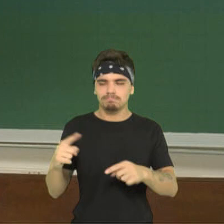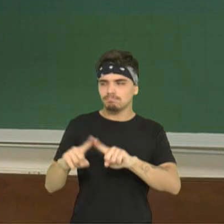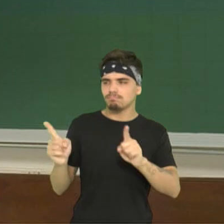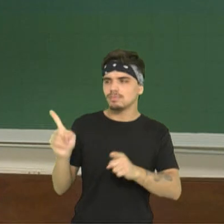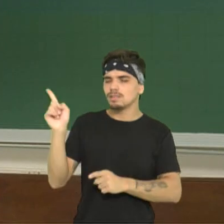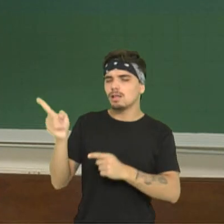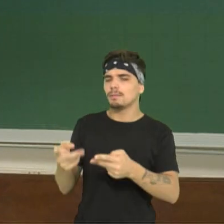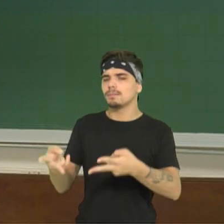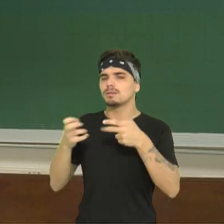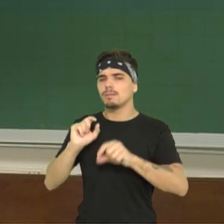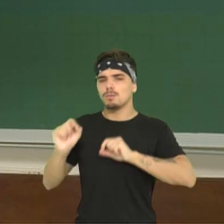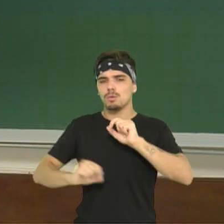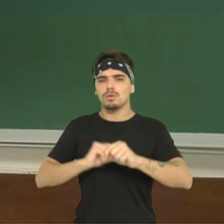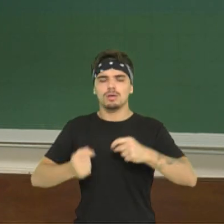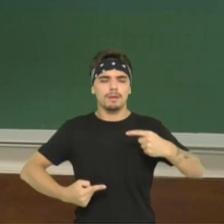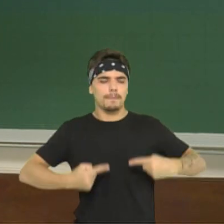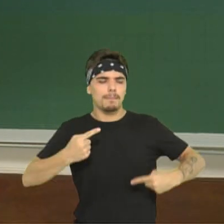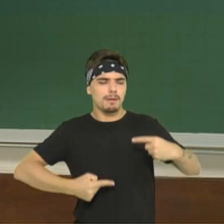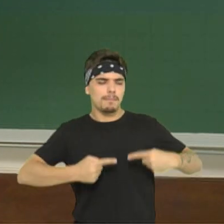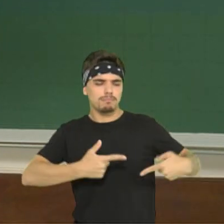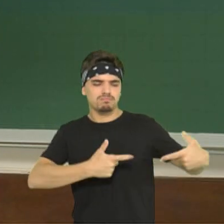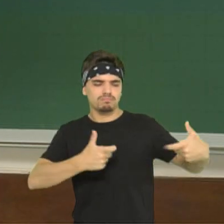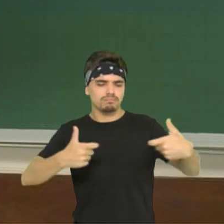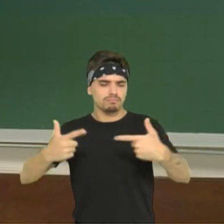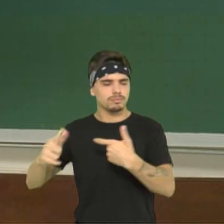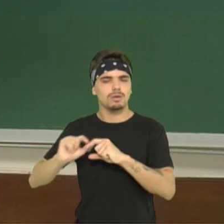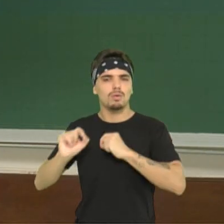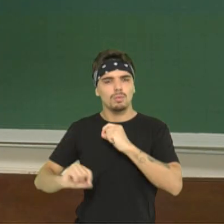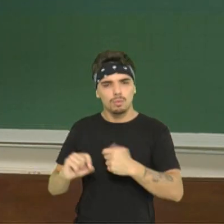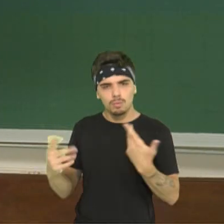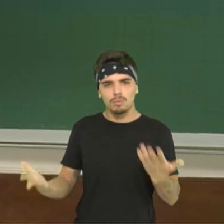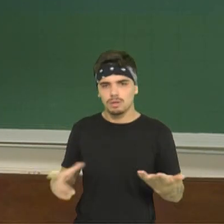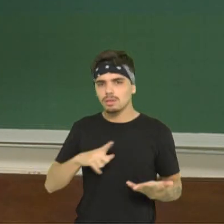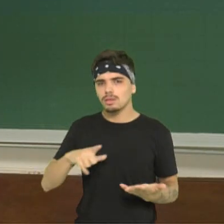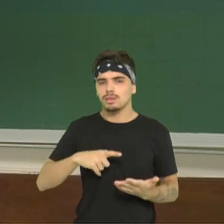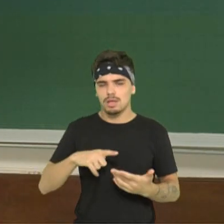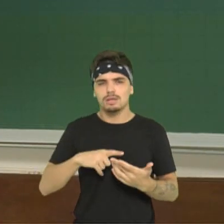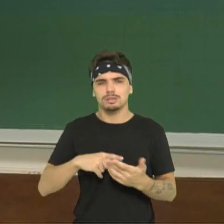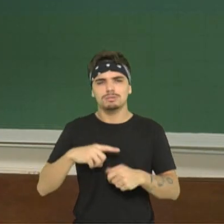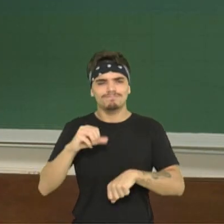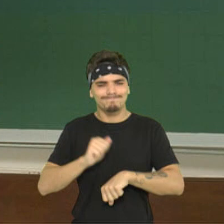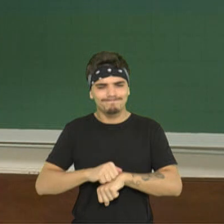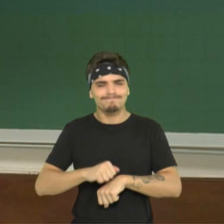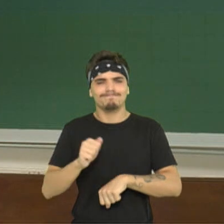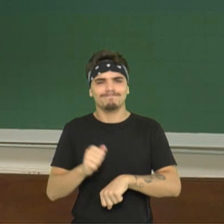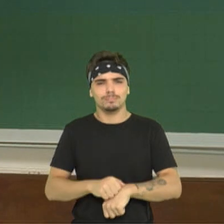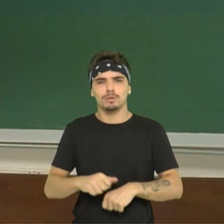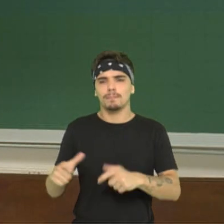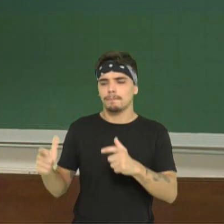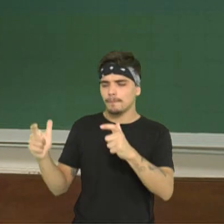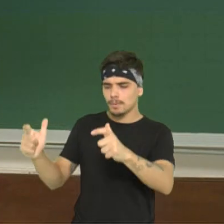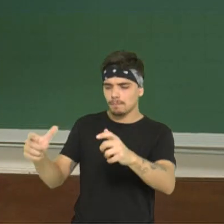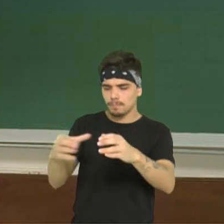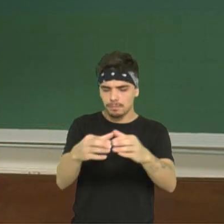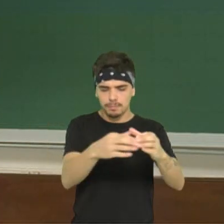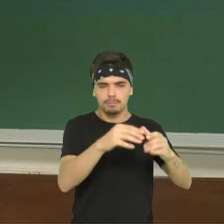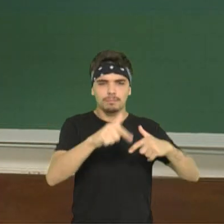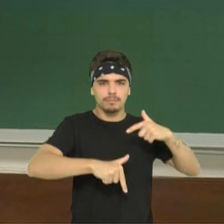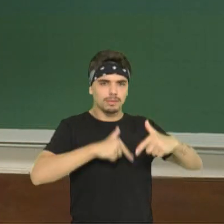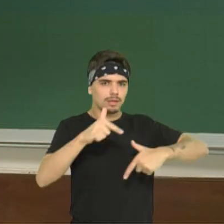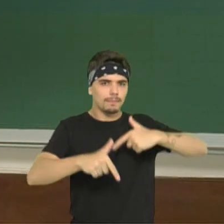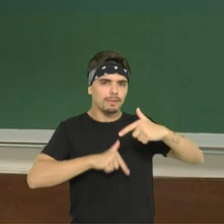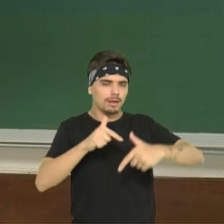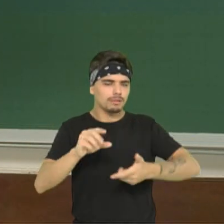ali no entre-guerras uma situação de completa precariedade da classe trabalhadora. Muitos